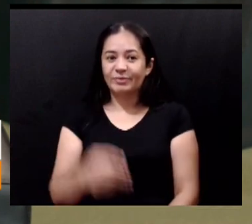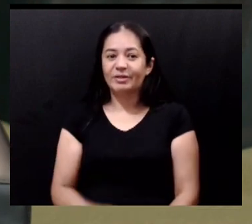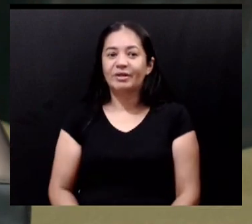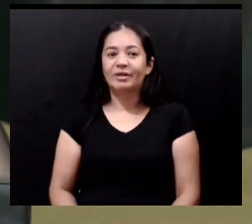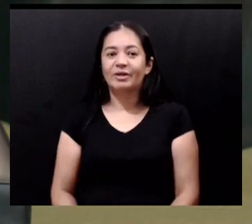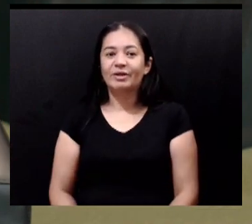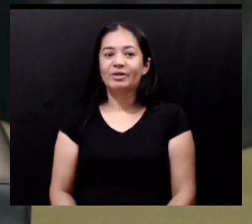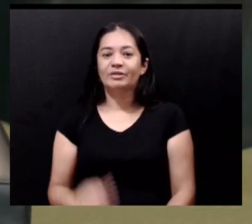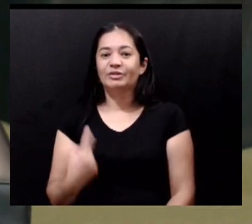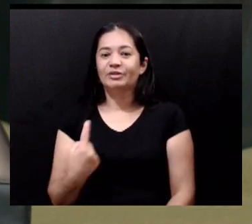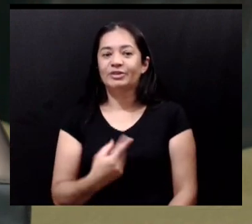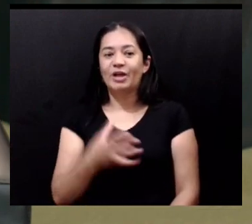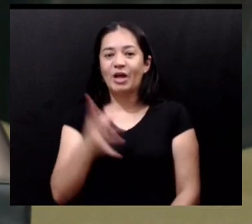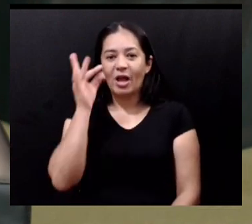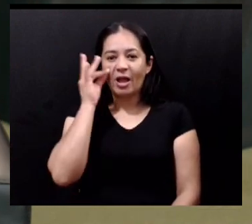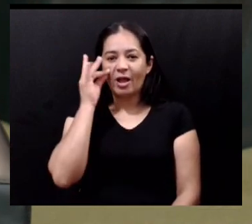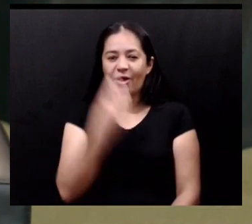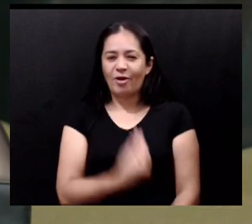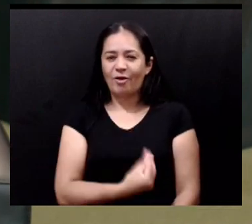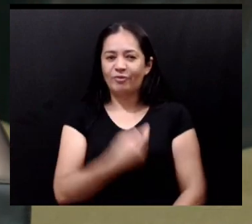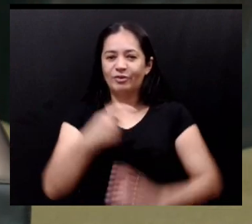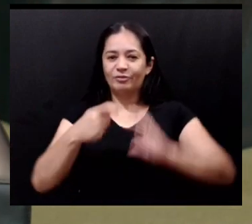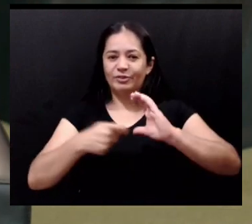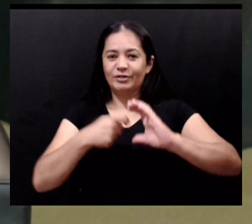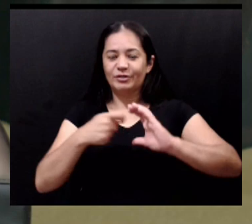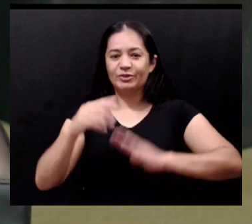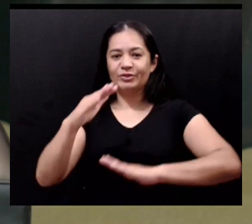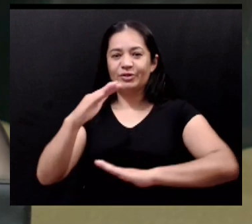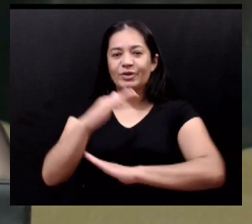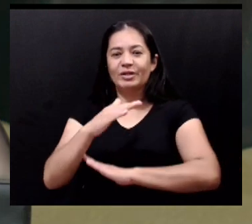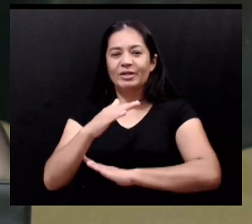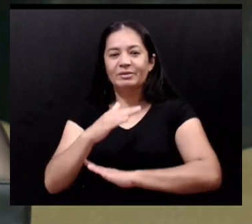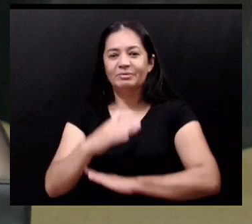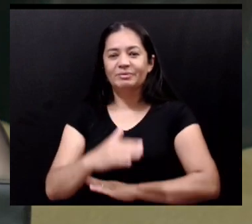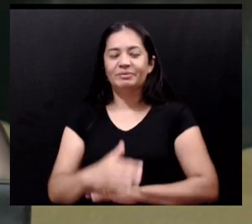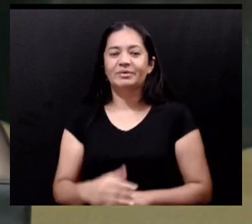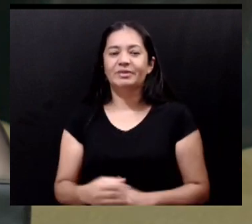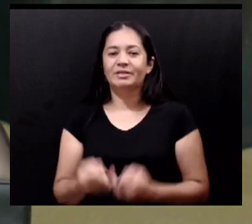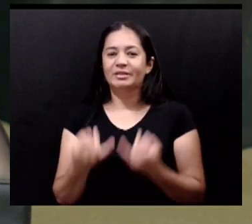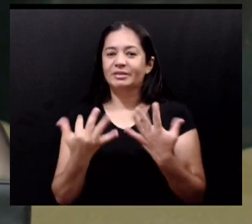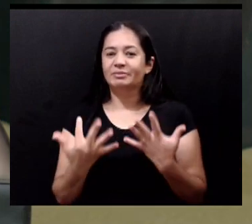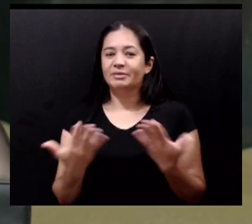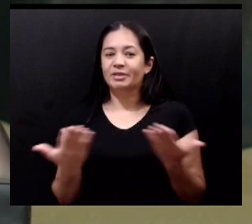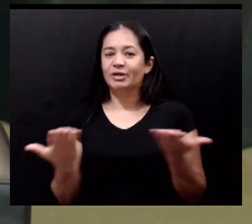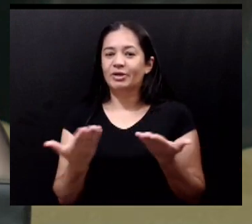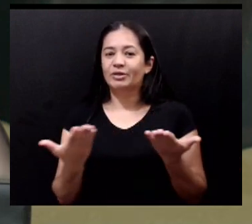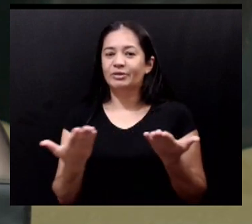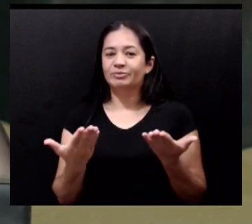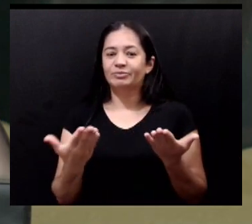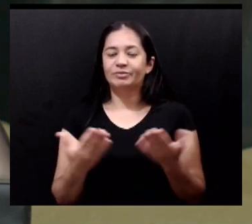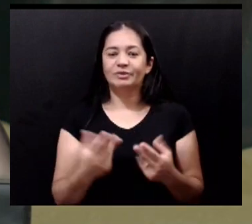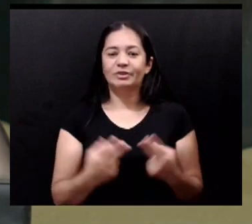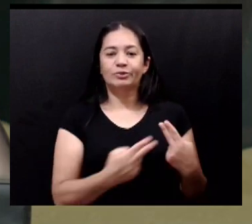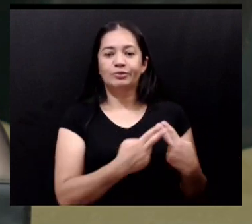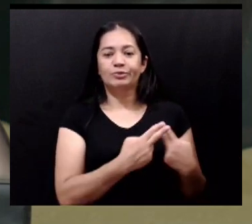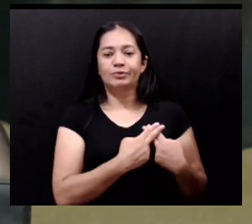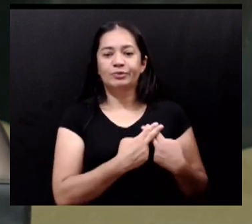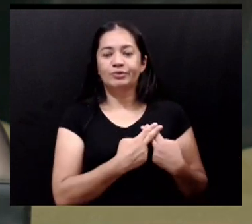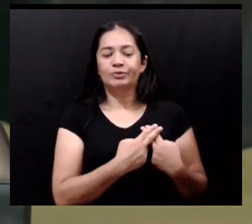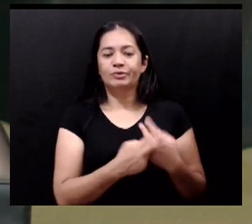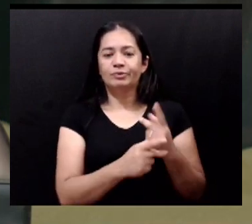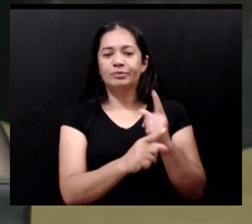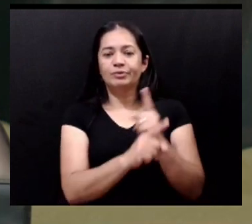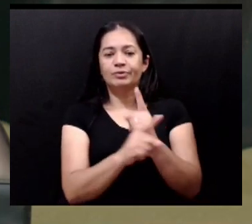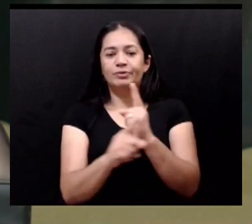vivo, Estúdio Câmara, aqui na TV Câmara Campinas. Estamos falando hoje sobre luto e atendendo, né? Conversando com